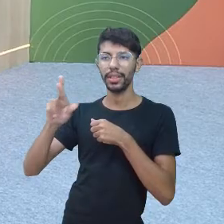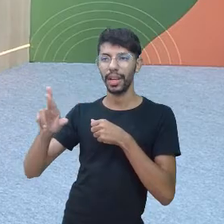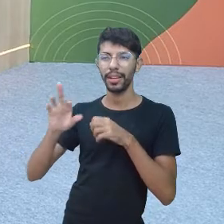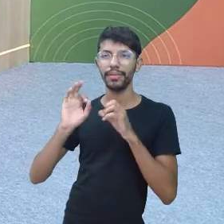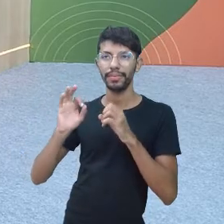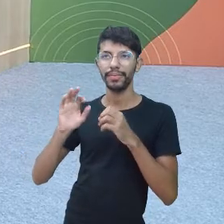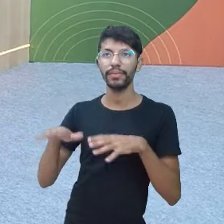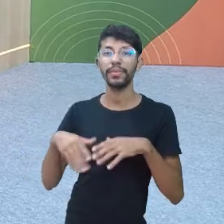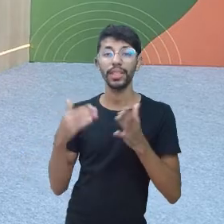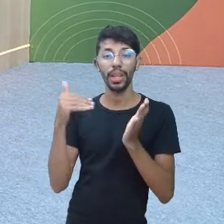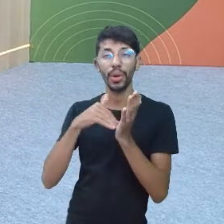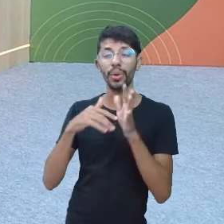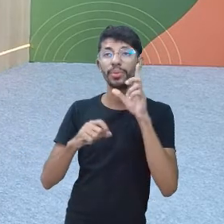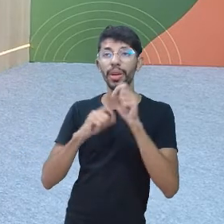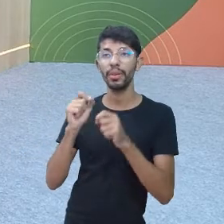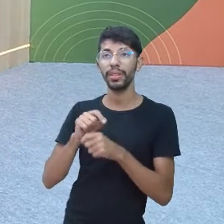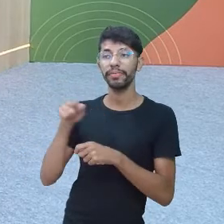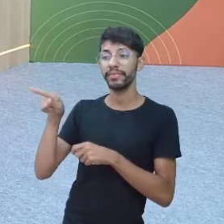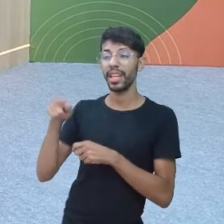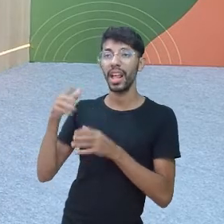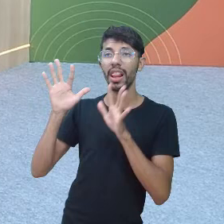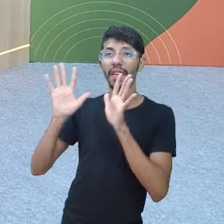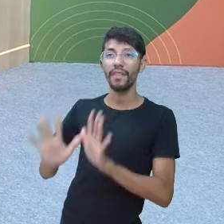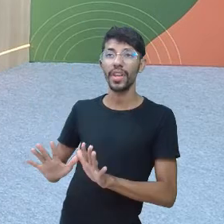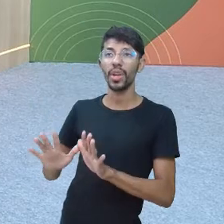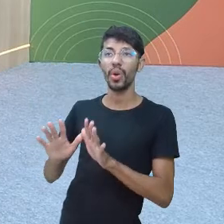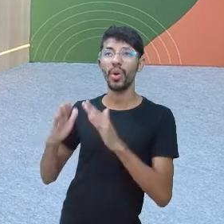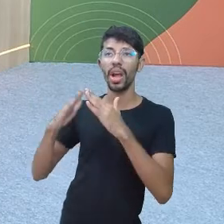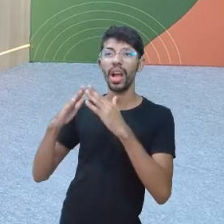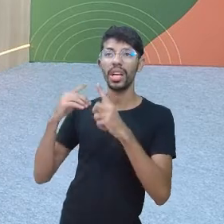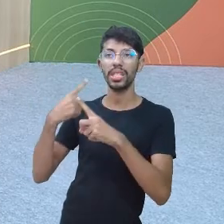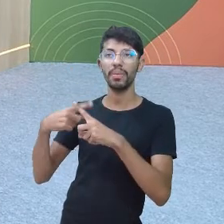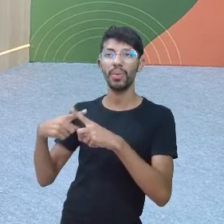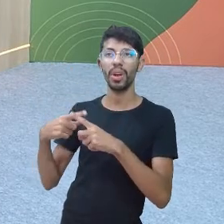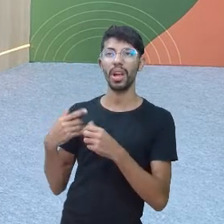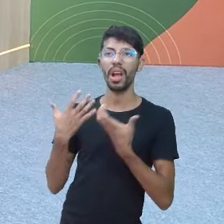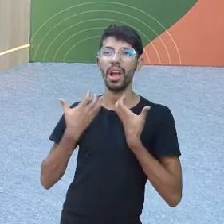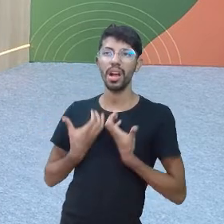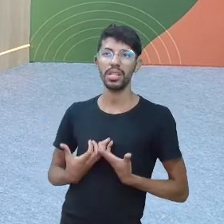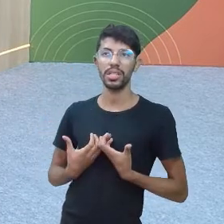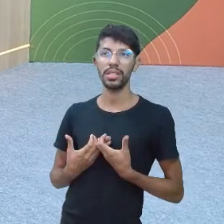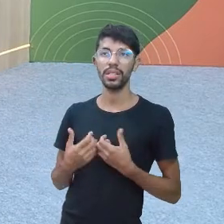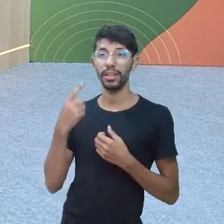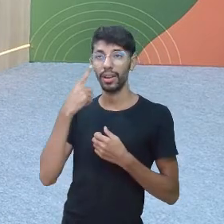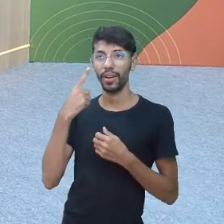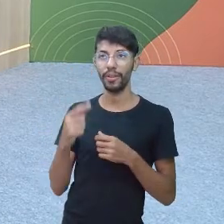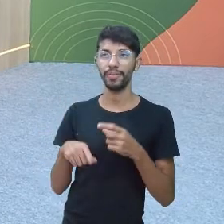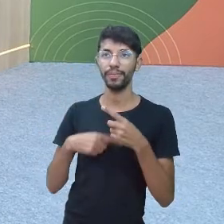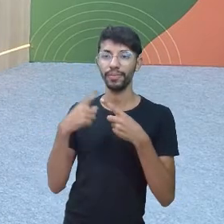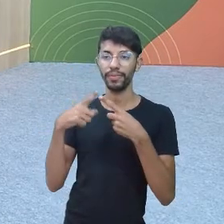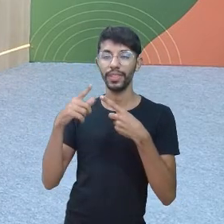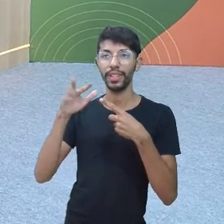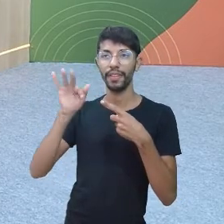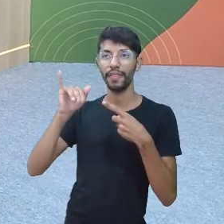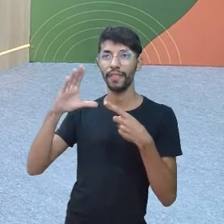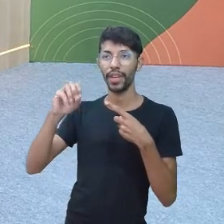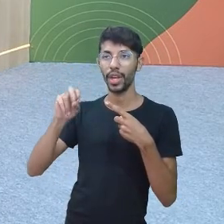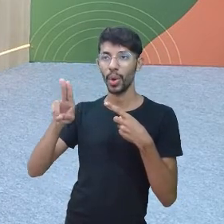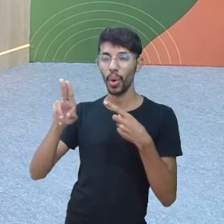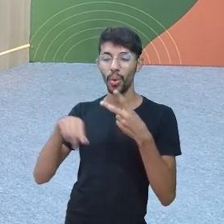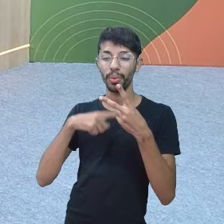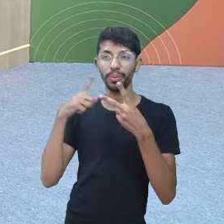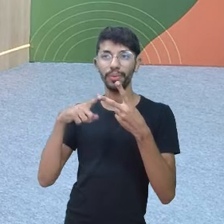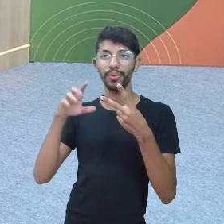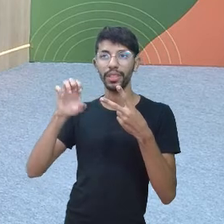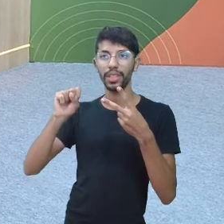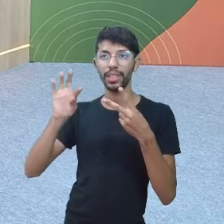ele ficou em casa, pois estava cansado. Ficou, marca um período, estava, marca outro. O que é que eu tenho